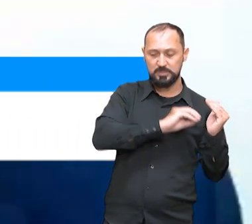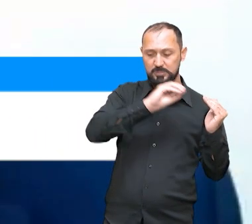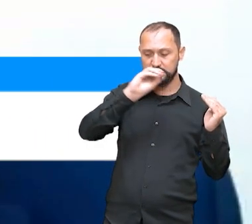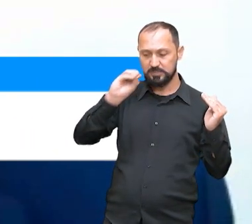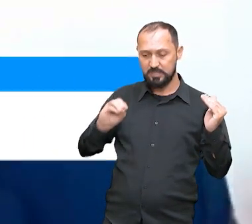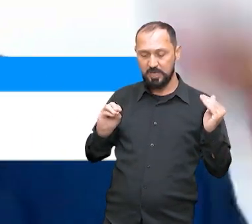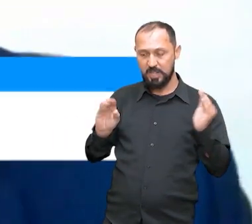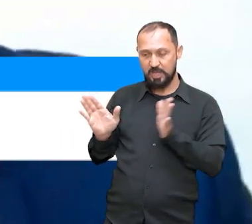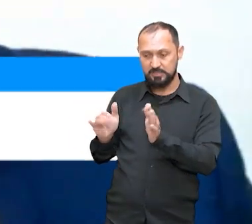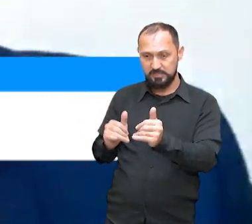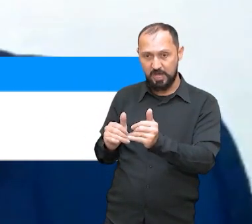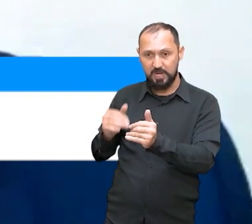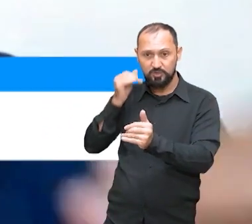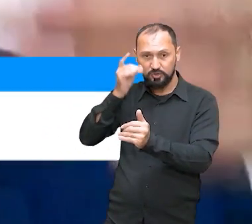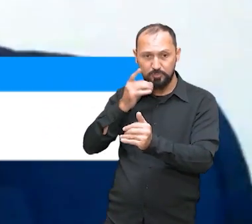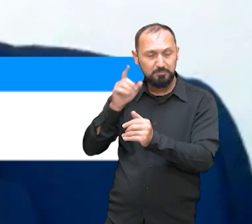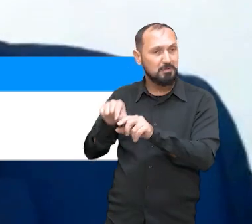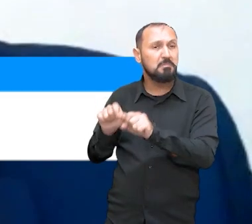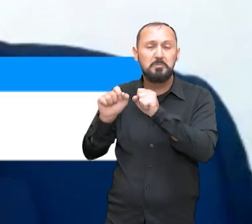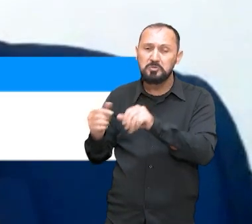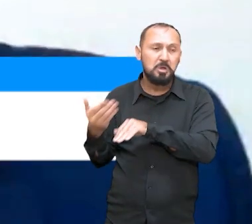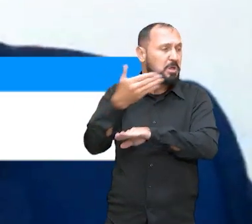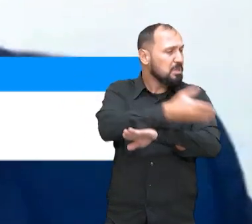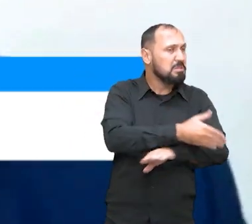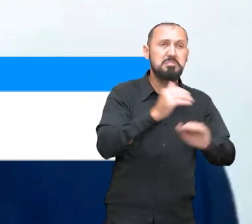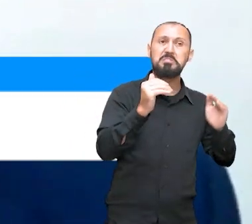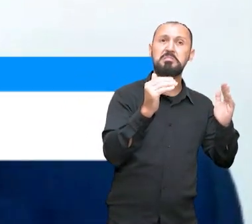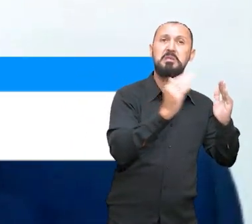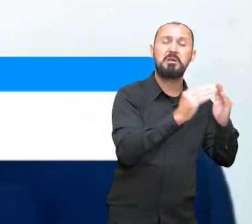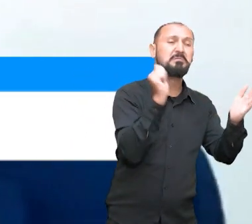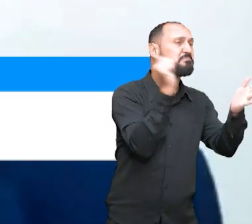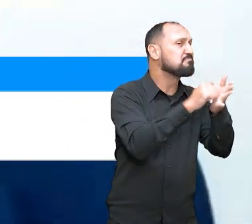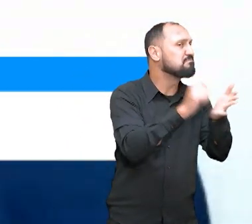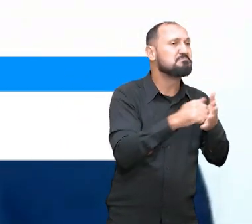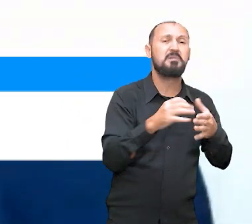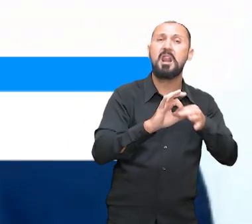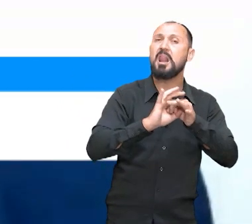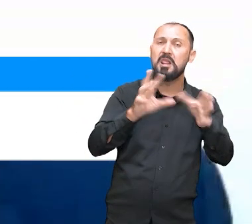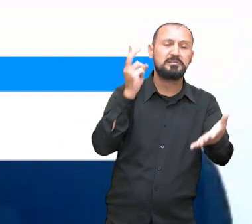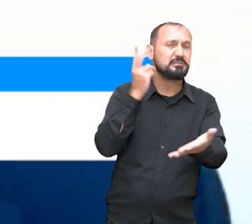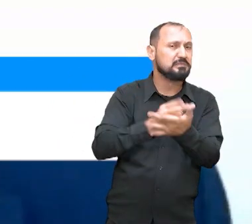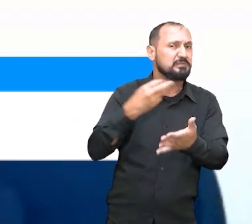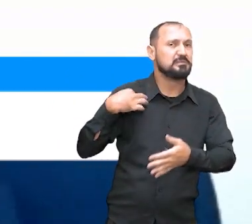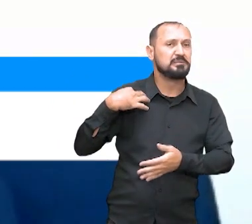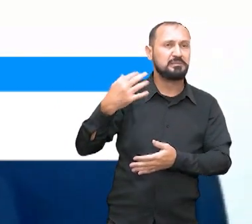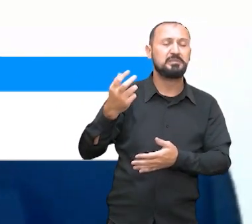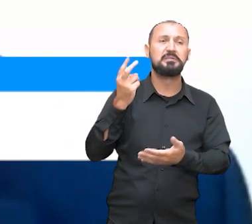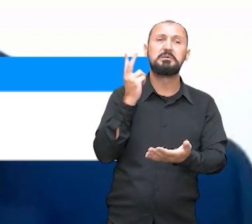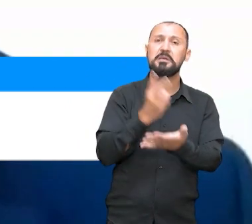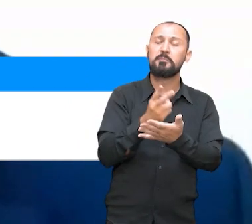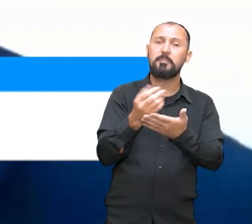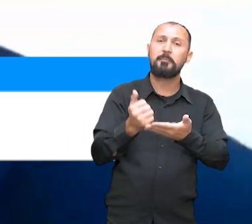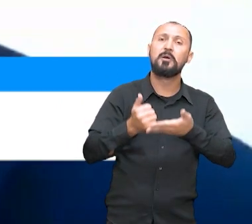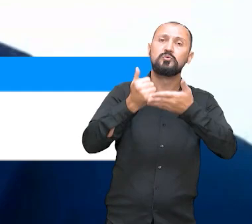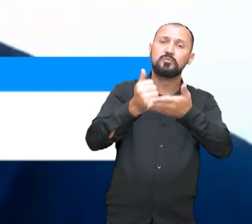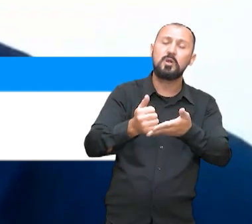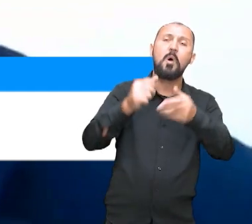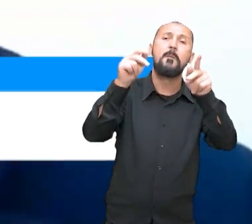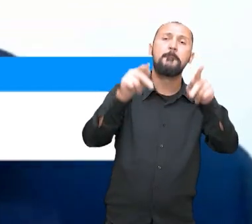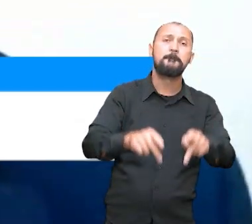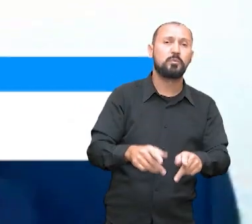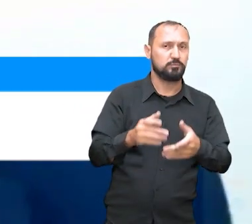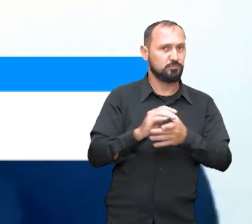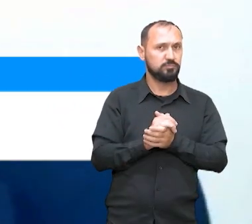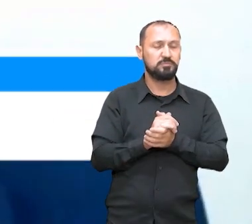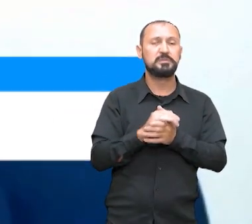seu gabinete. Não importa o dia, a hora, sempre solícito, sempre com as mãos estendidas à